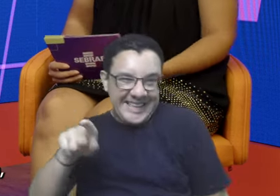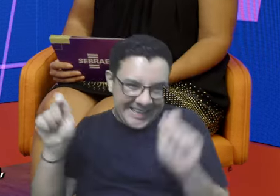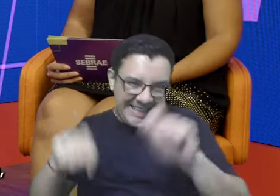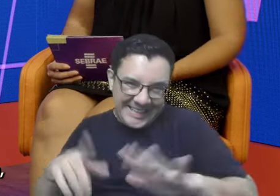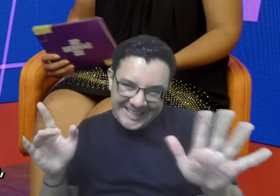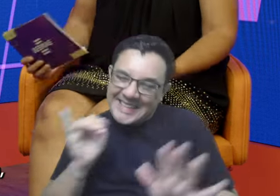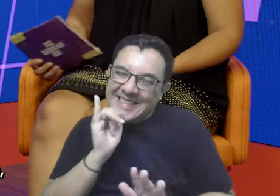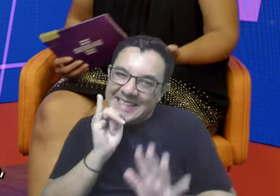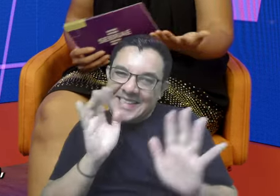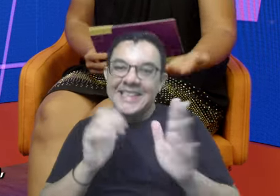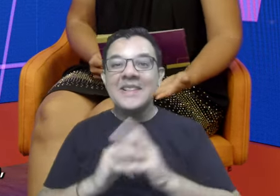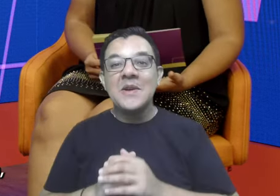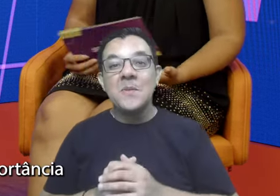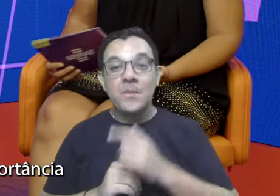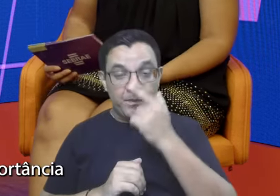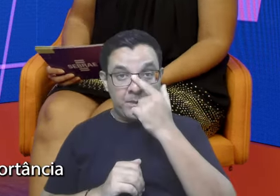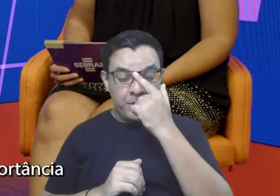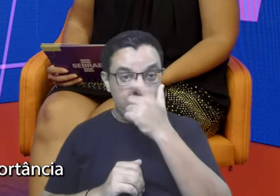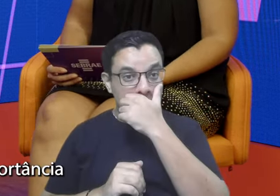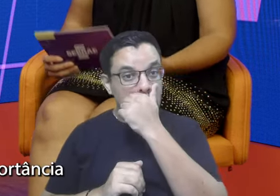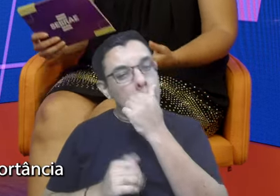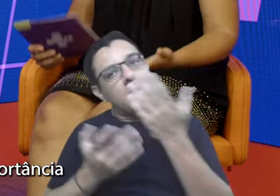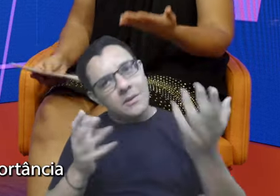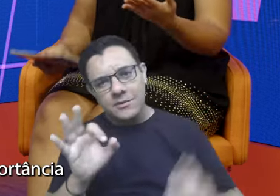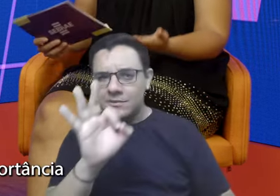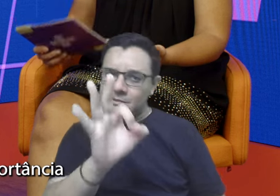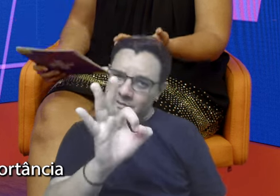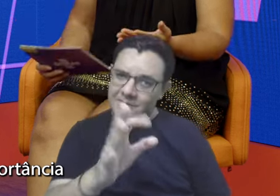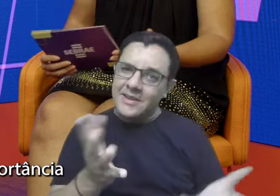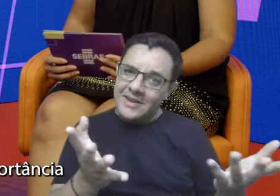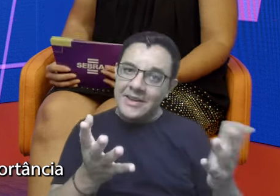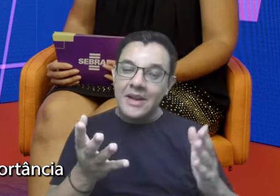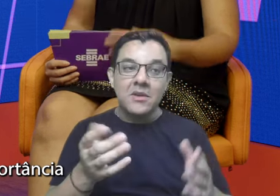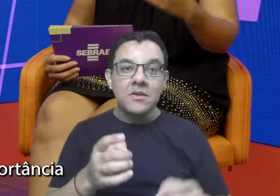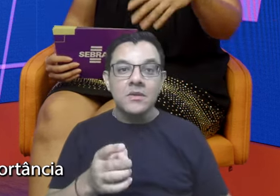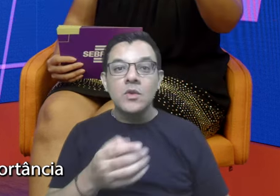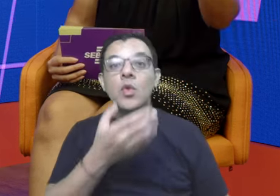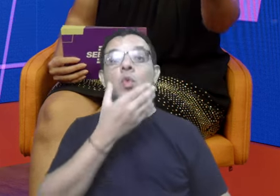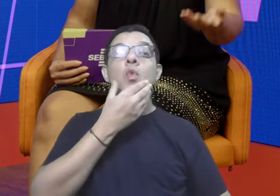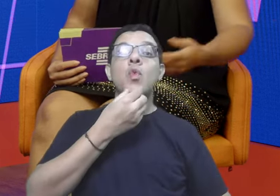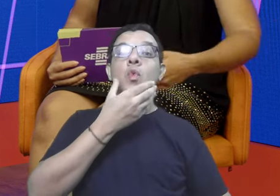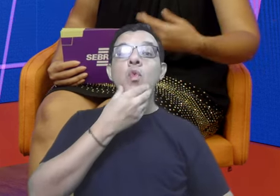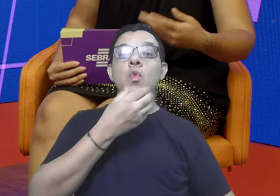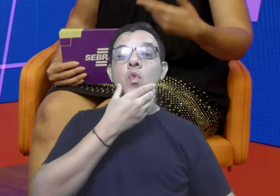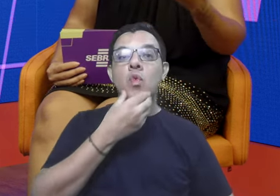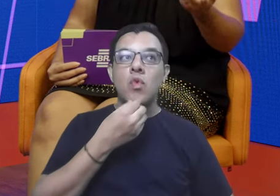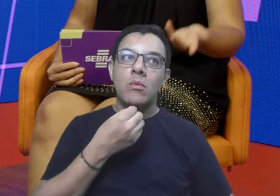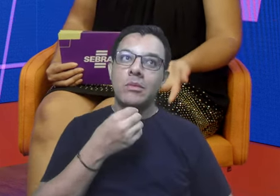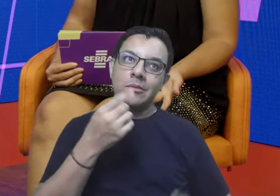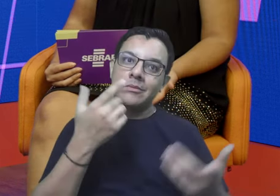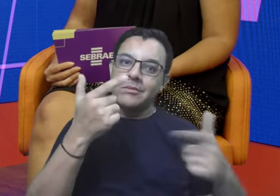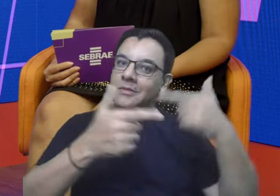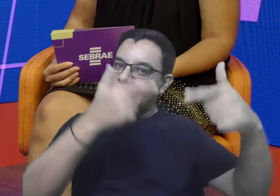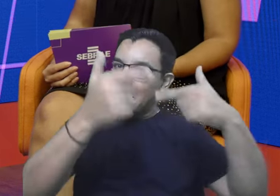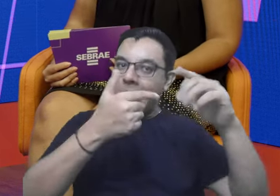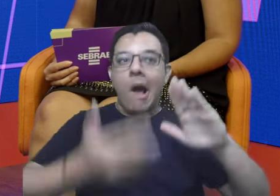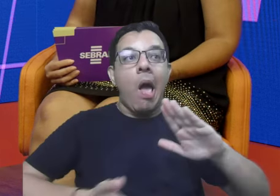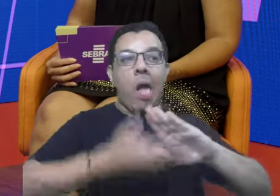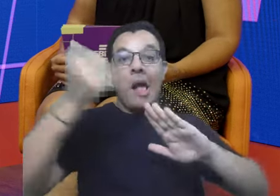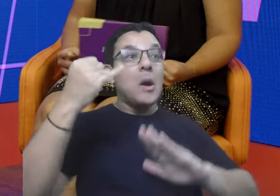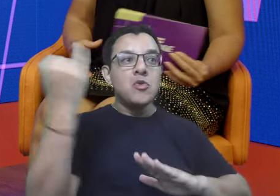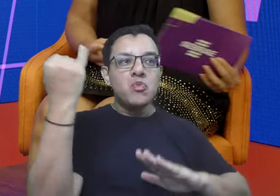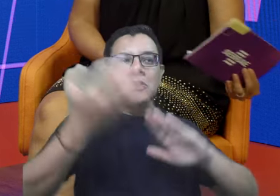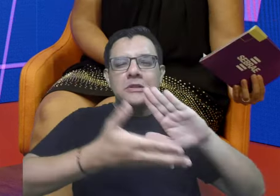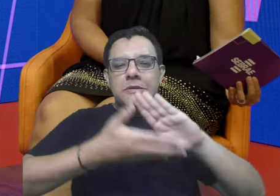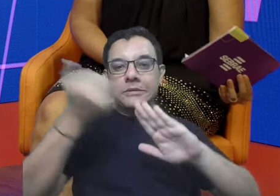pai e não é desconsiderando obviamente não é tirando a importância de um de um trabalho formal né mas